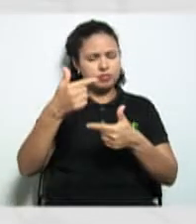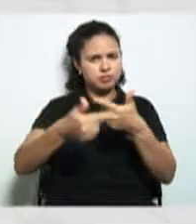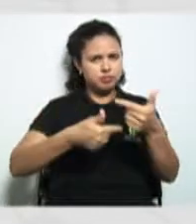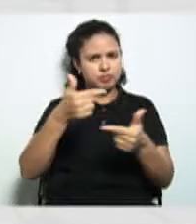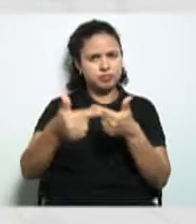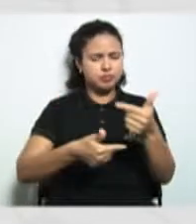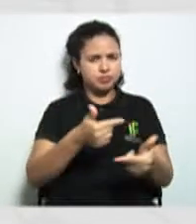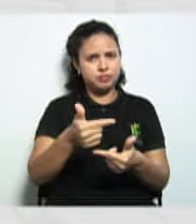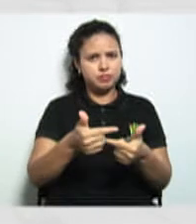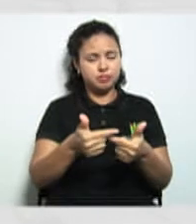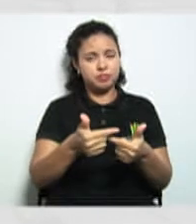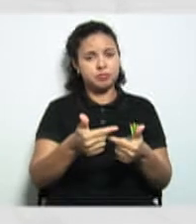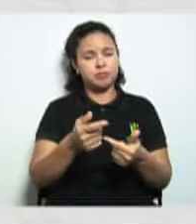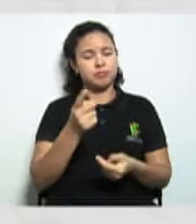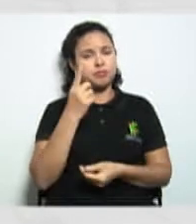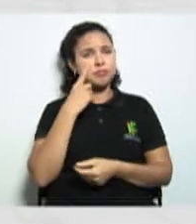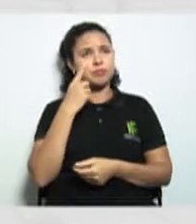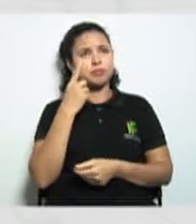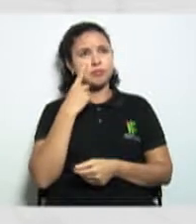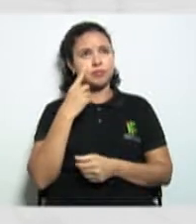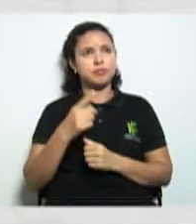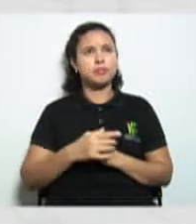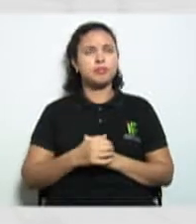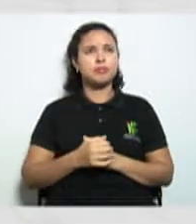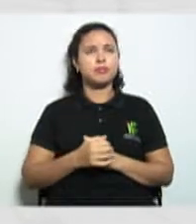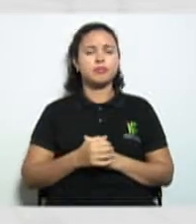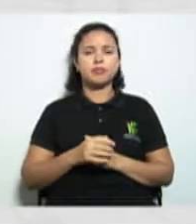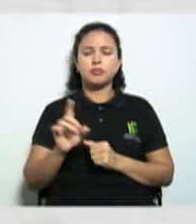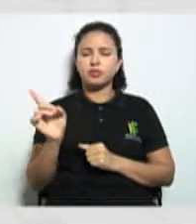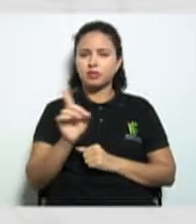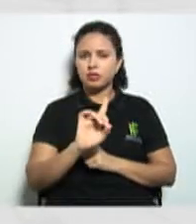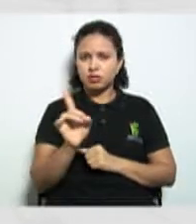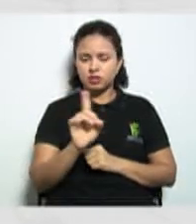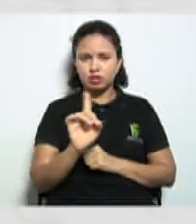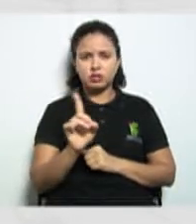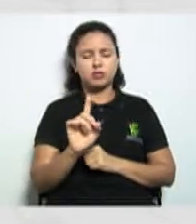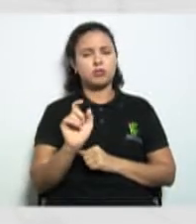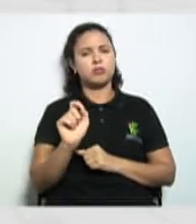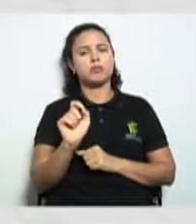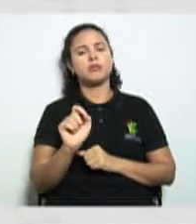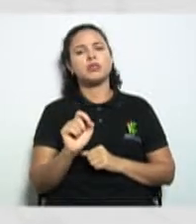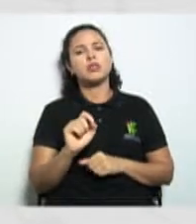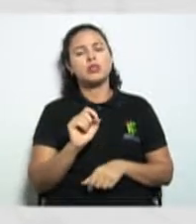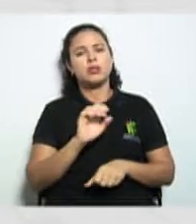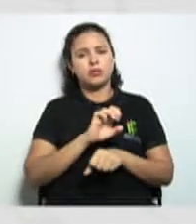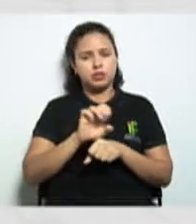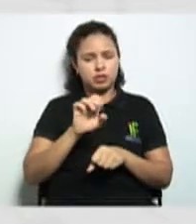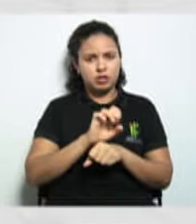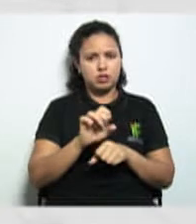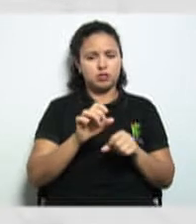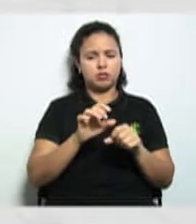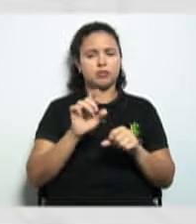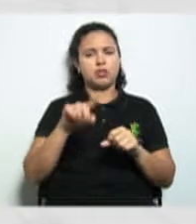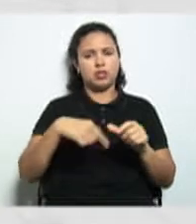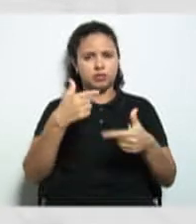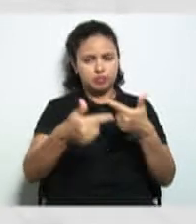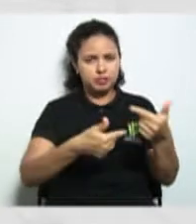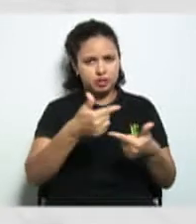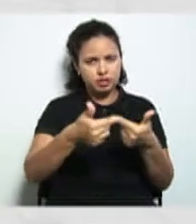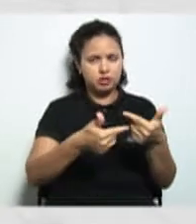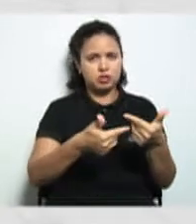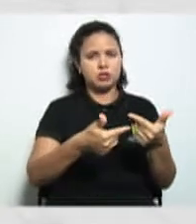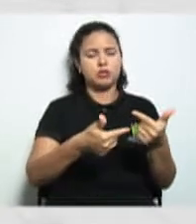só. Vamos lá, professora. Não, né? O estágio não é uma relação de emprego. Ela não